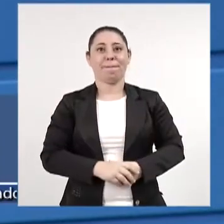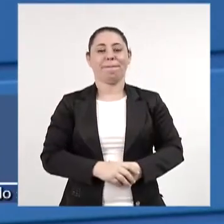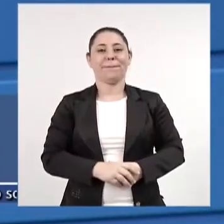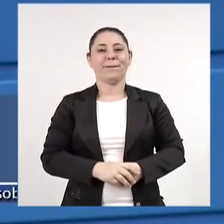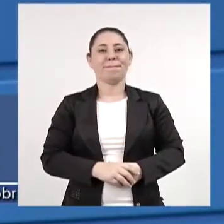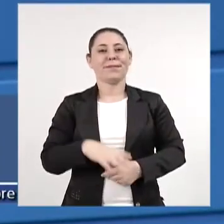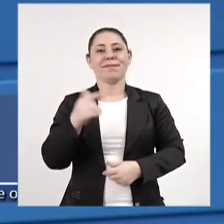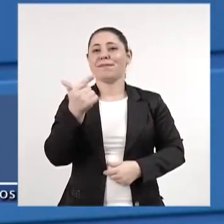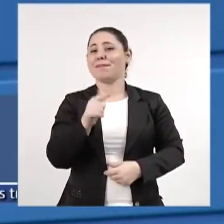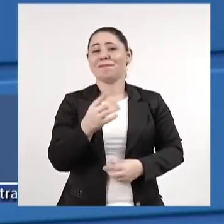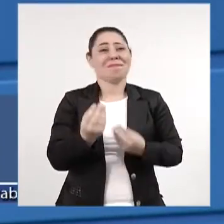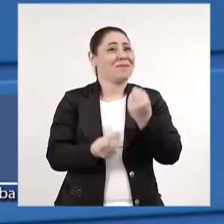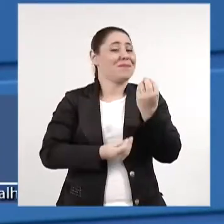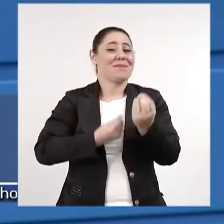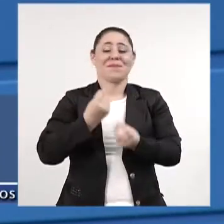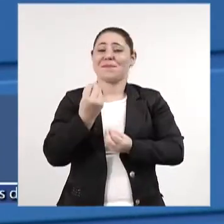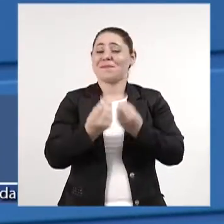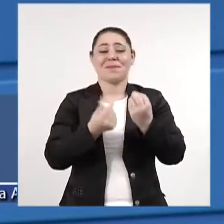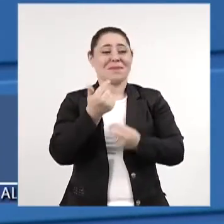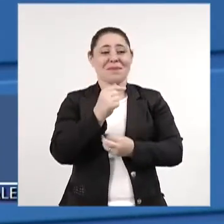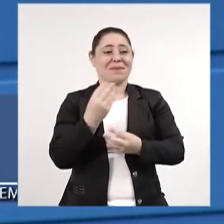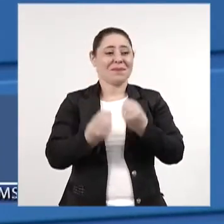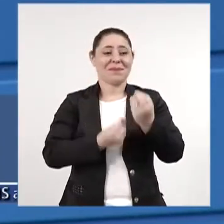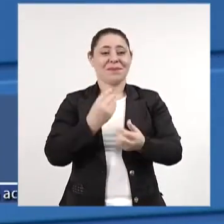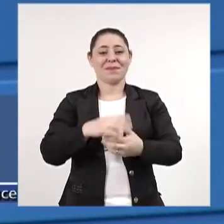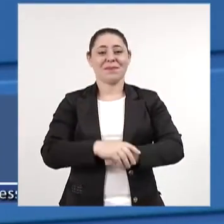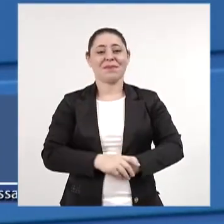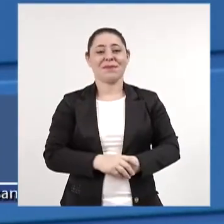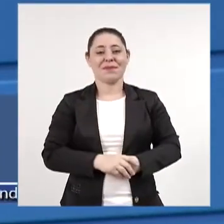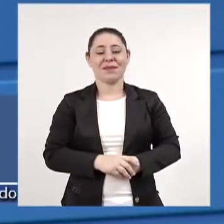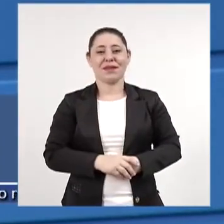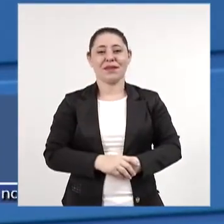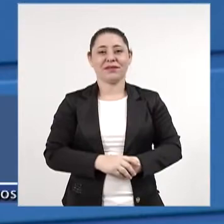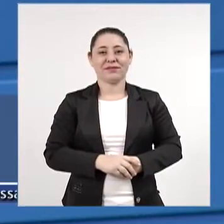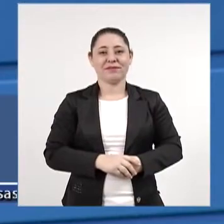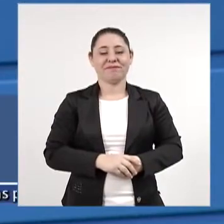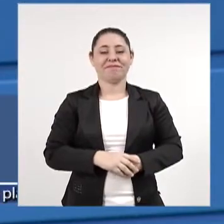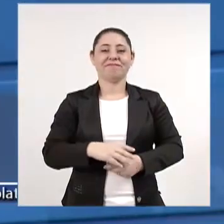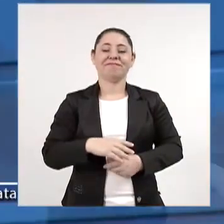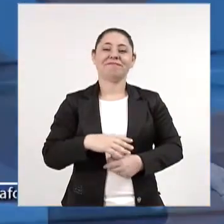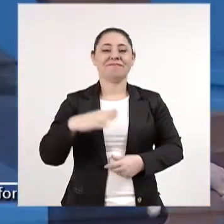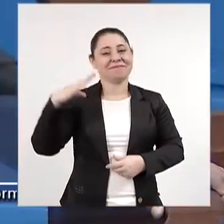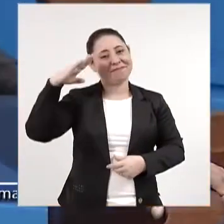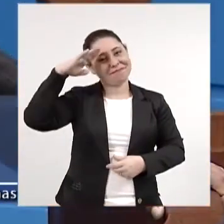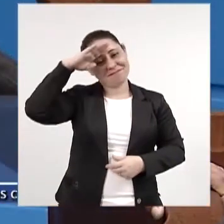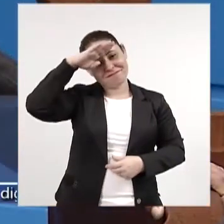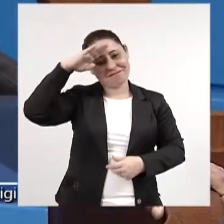Não tem como, né? Não tem como. Cabalmi é meu amigo há muito tempo.